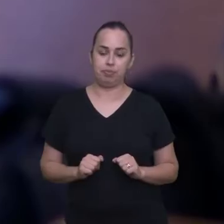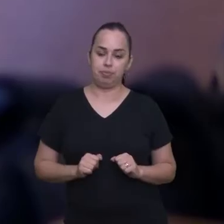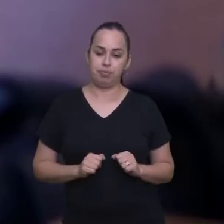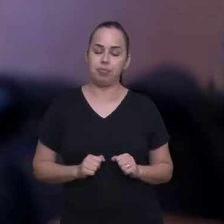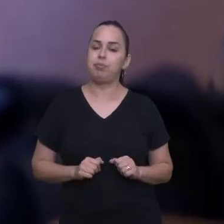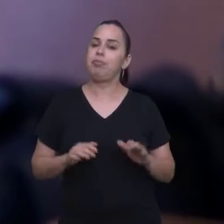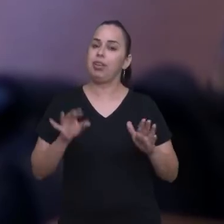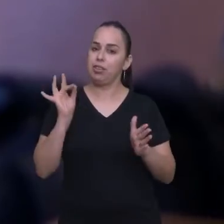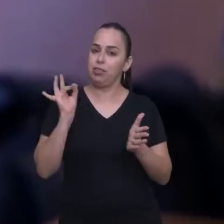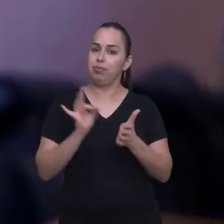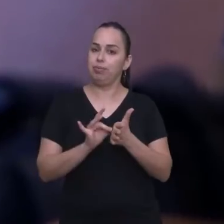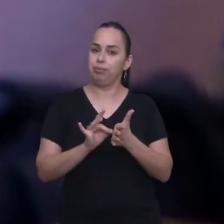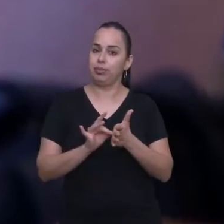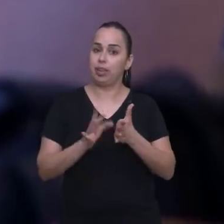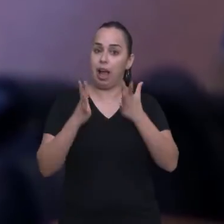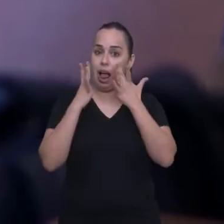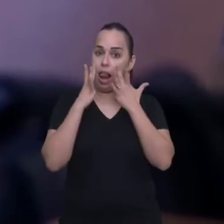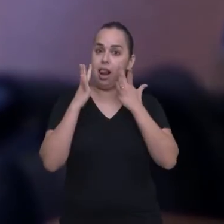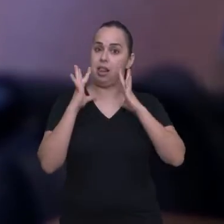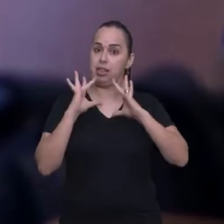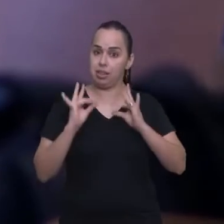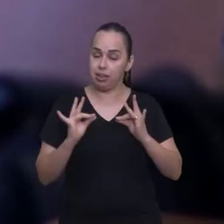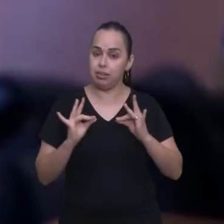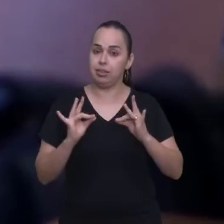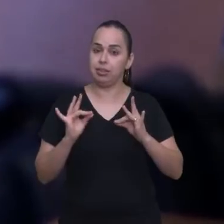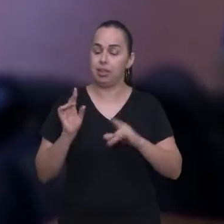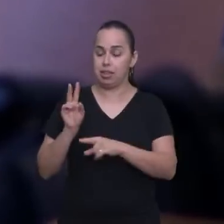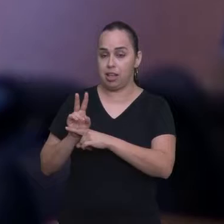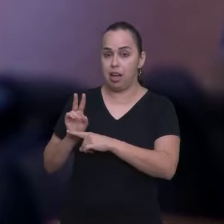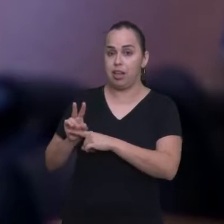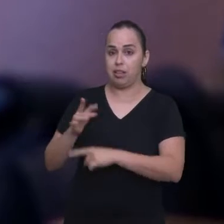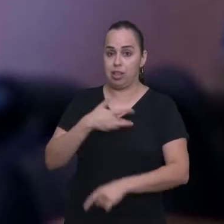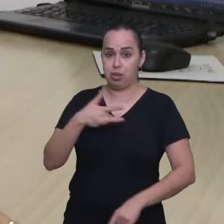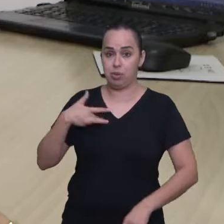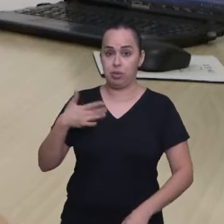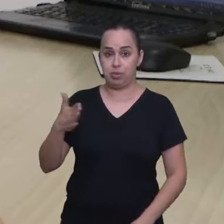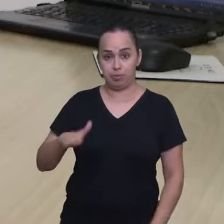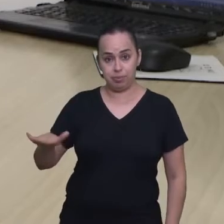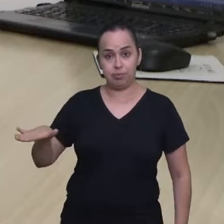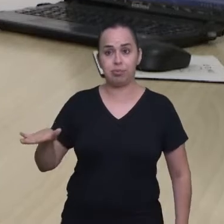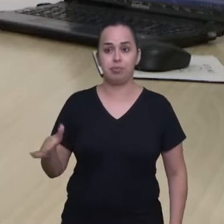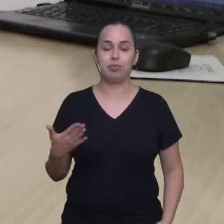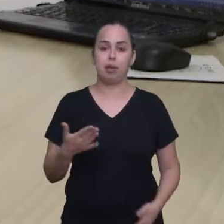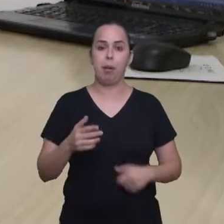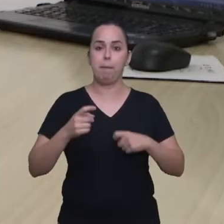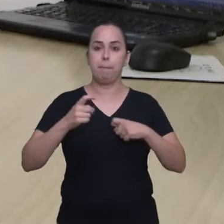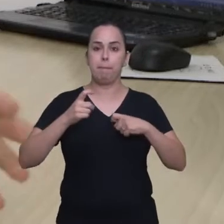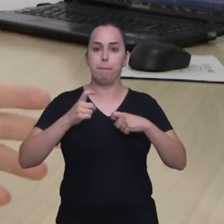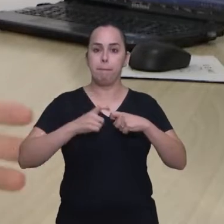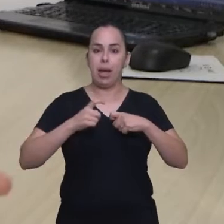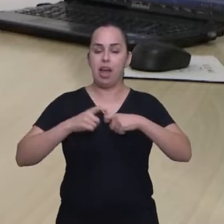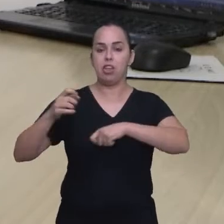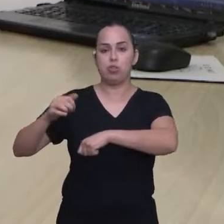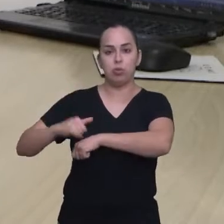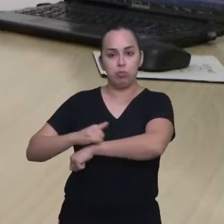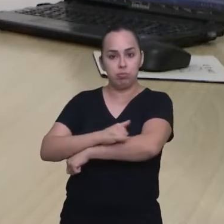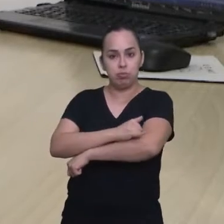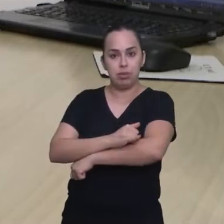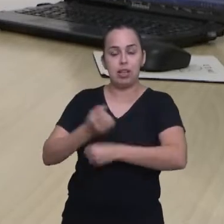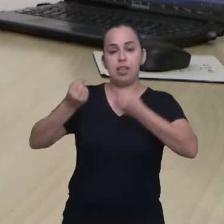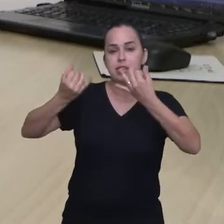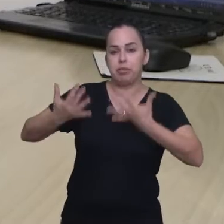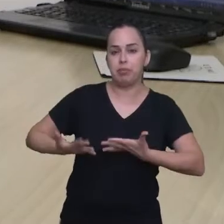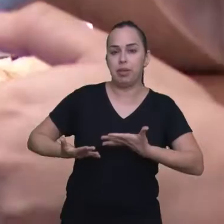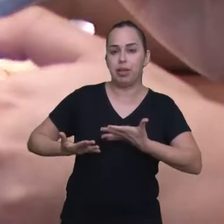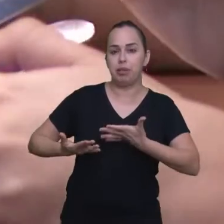prazo. Fato que liga um sinal de alerta em relação à saúde das crianças. Este endocrinologista pediátrico enumera